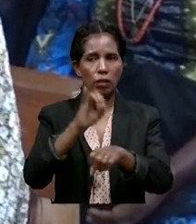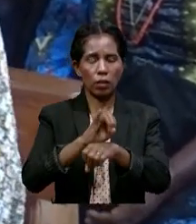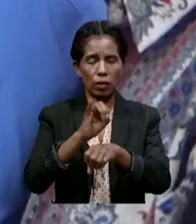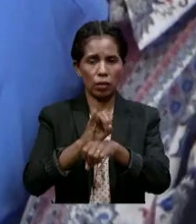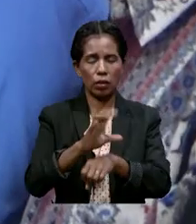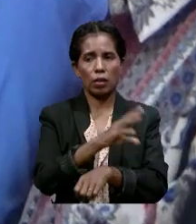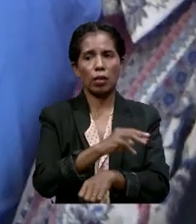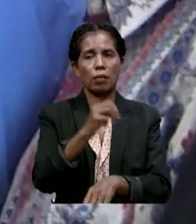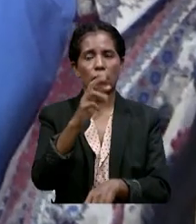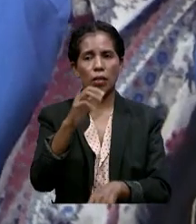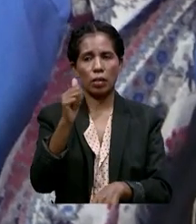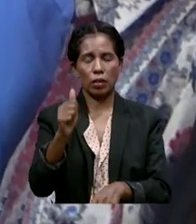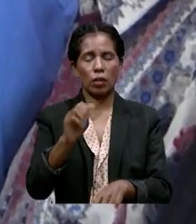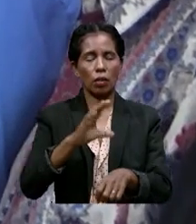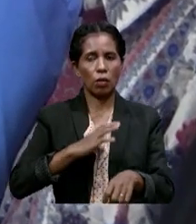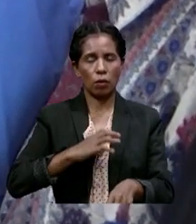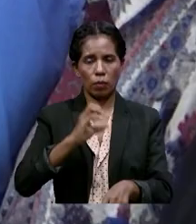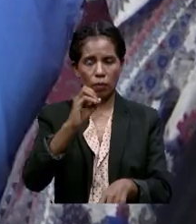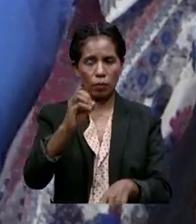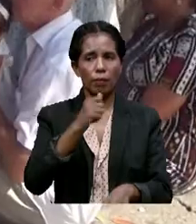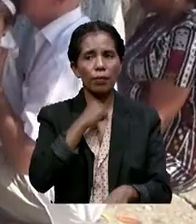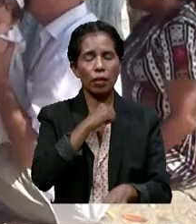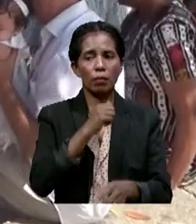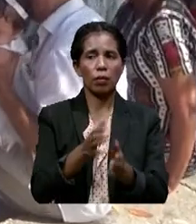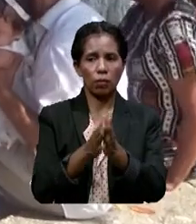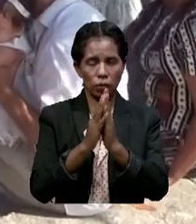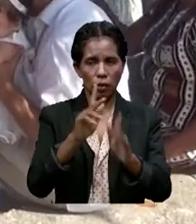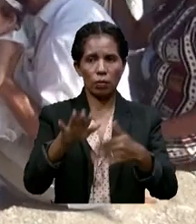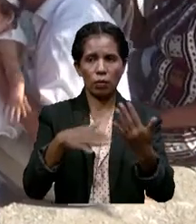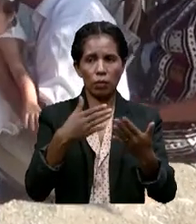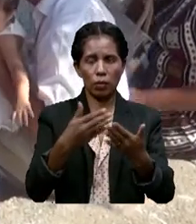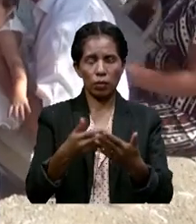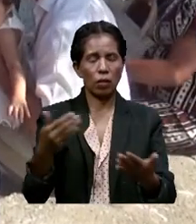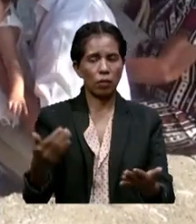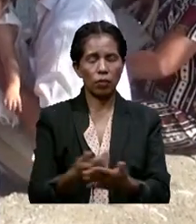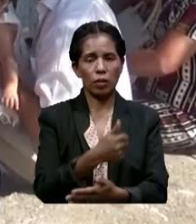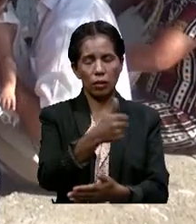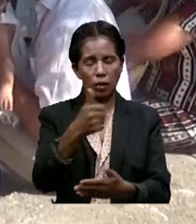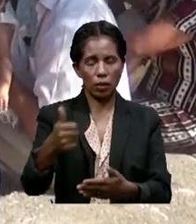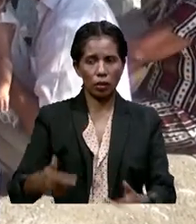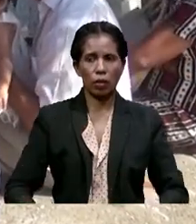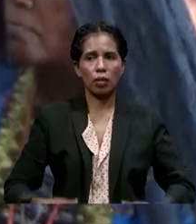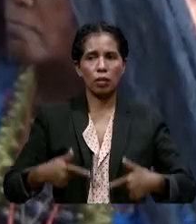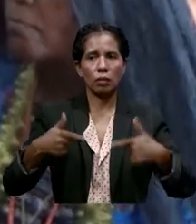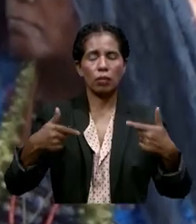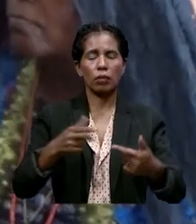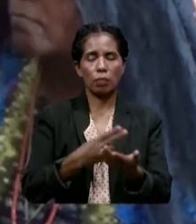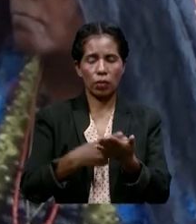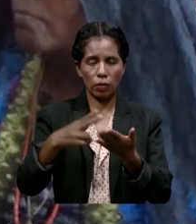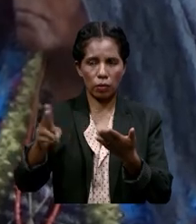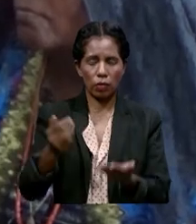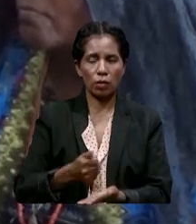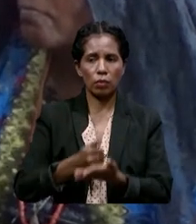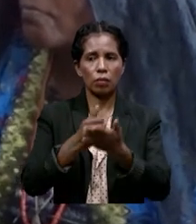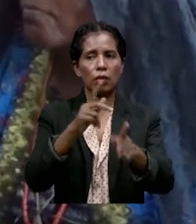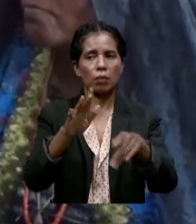Paróquia Maria Auxiliadora Comoro. Amo Anacleto Moço, Susranicira, Atu Rafon, Iride Nemores, Lihusi Perdua no Tulum Malu,